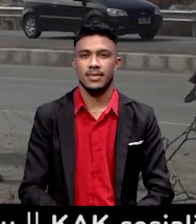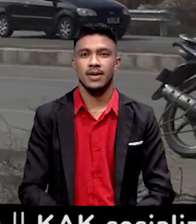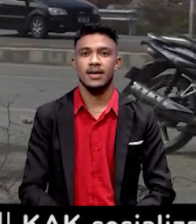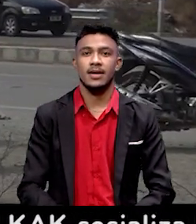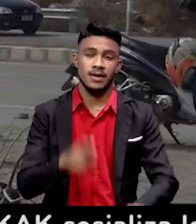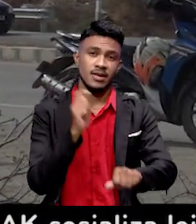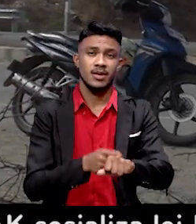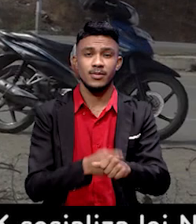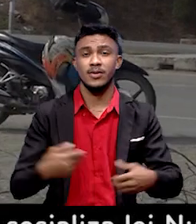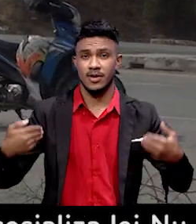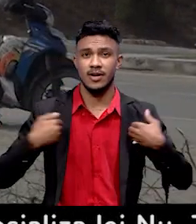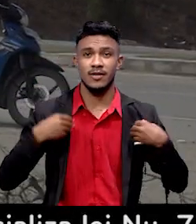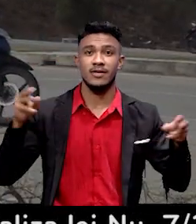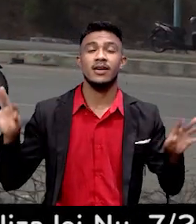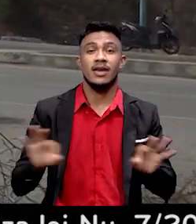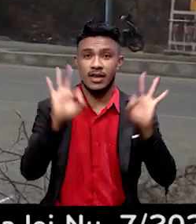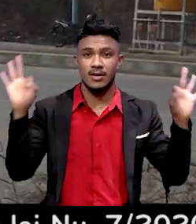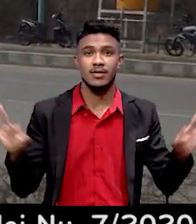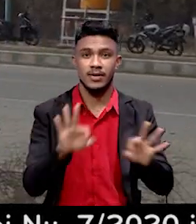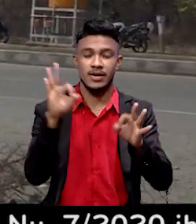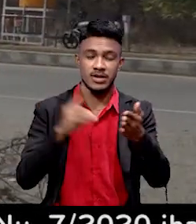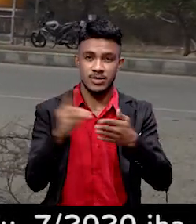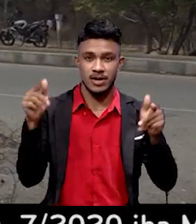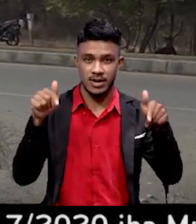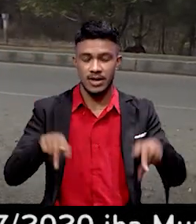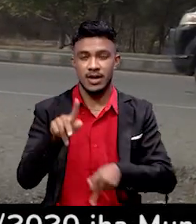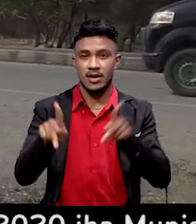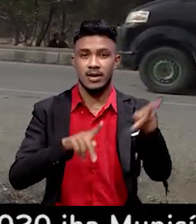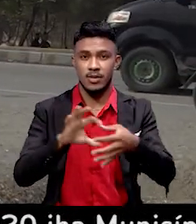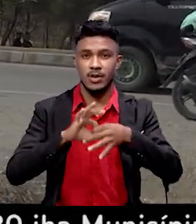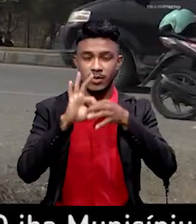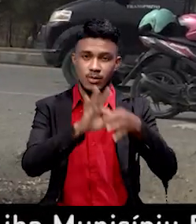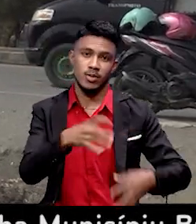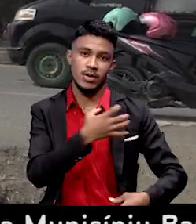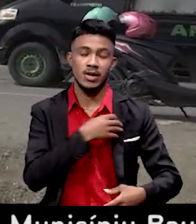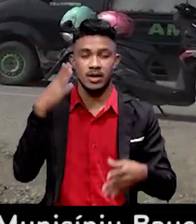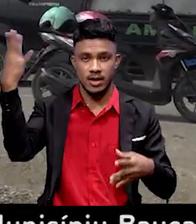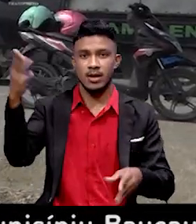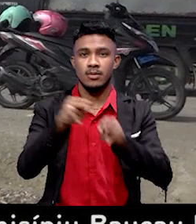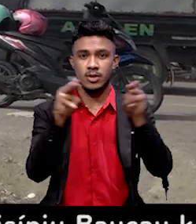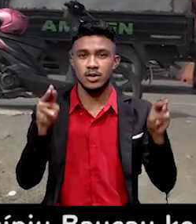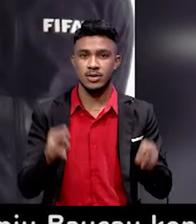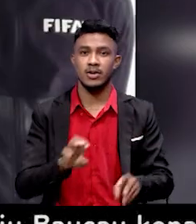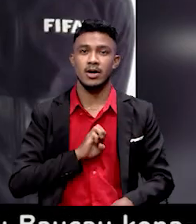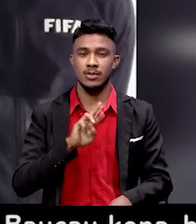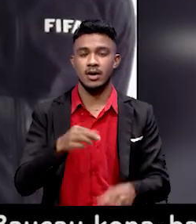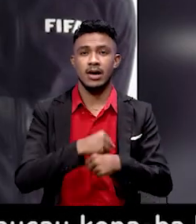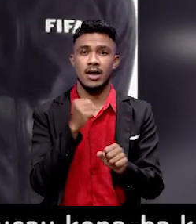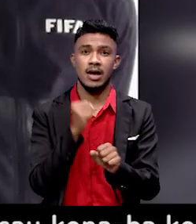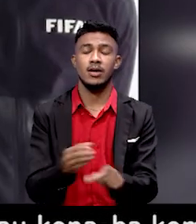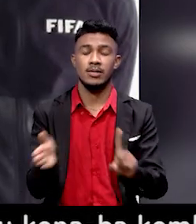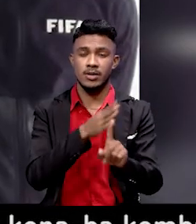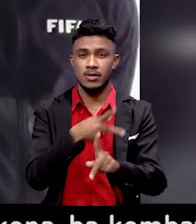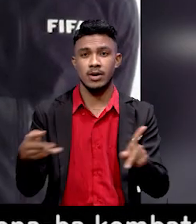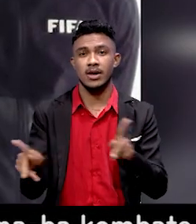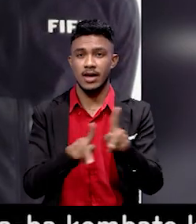Acontece a quinta-feira foi na Laisne, desconfia a gente penetele balon e município Ramera, hala agressão físico, rassoro cidadão civil na Inhat e